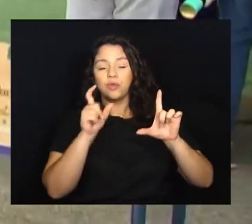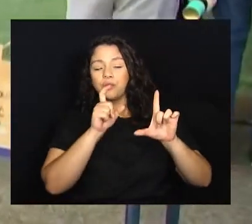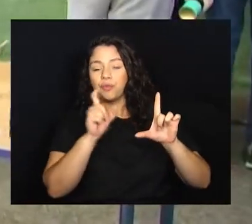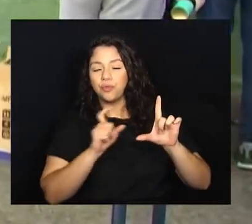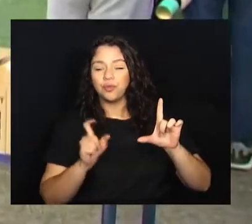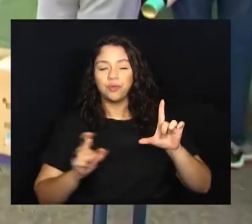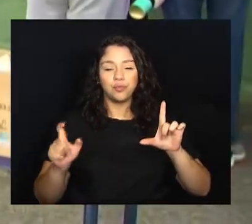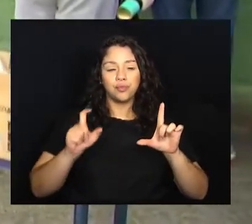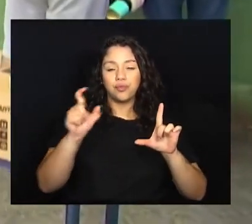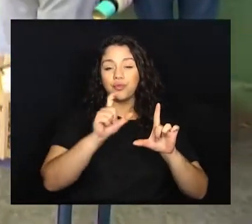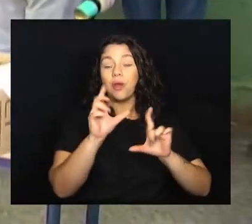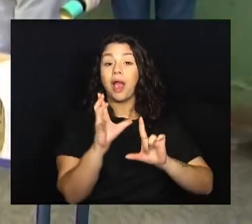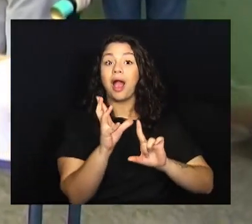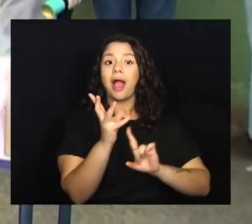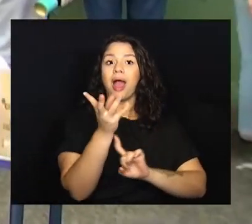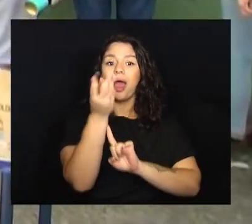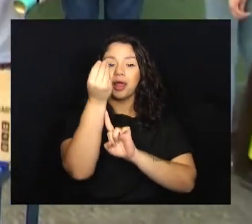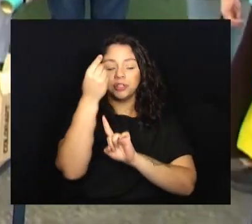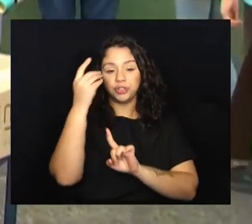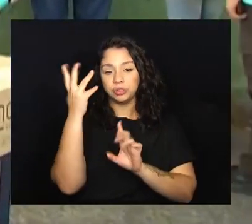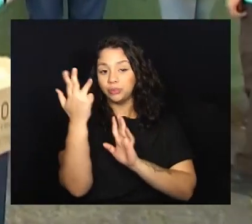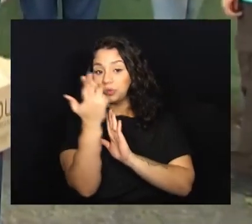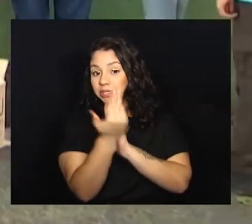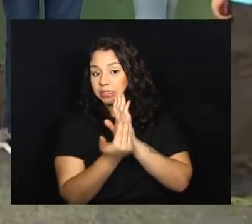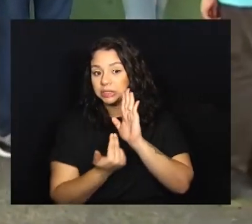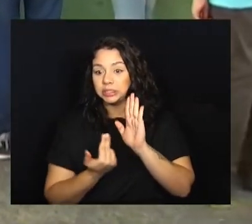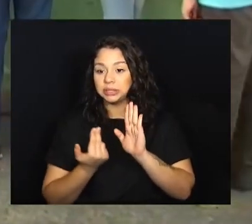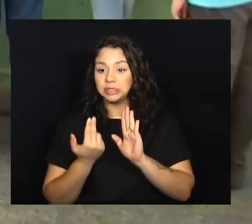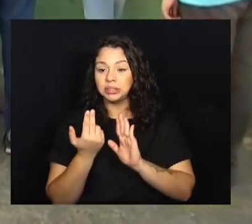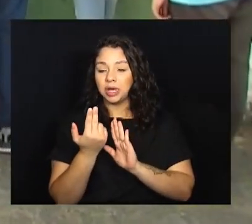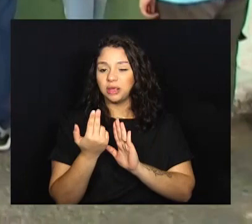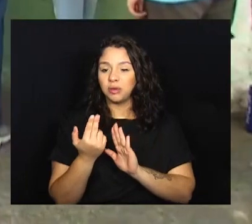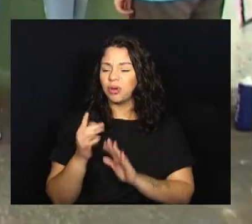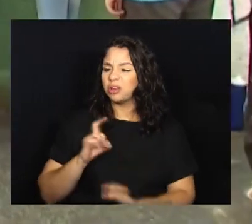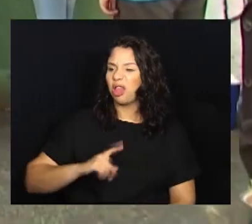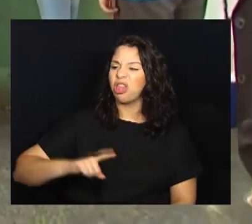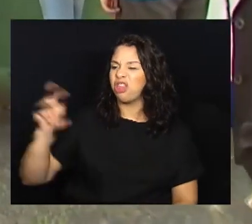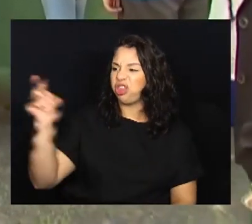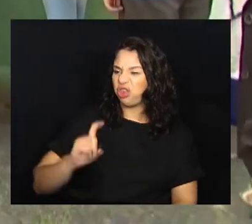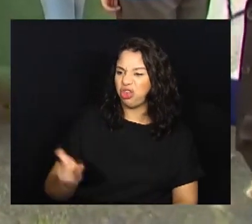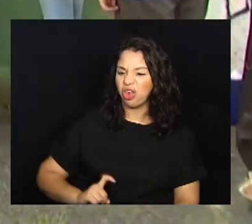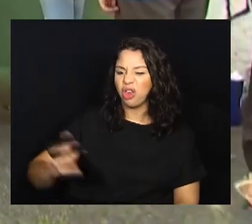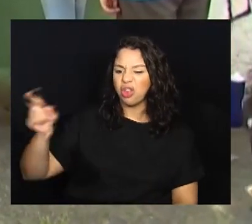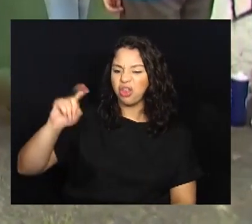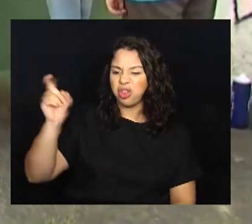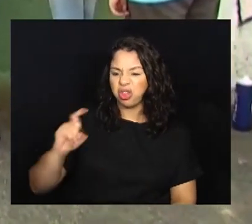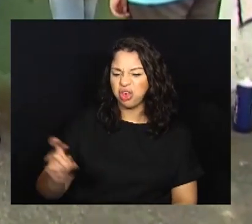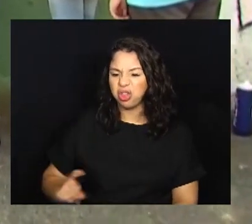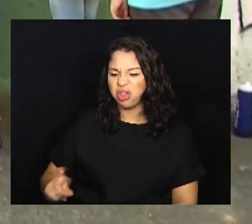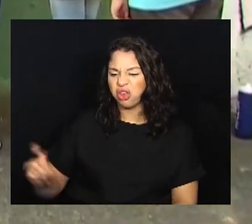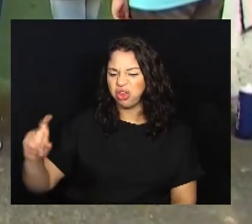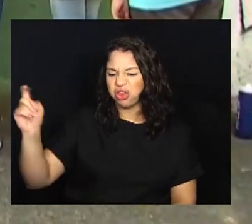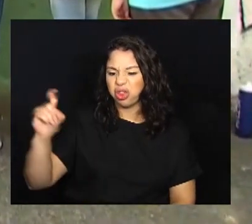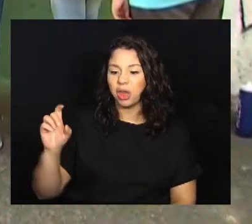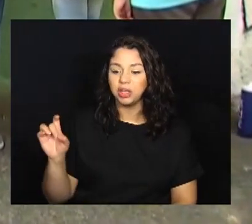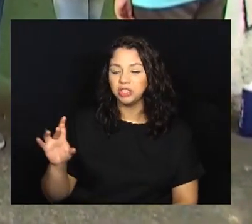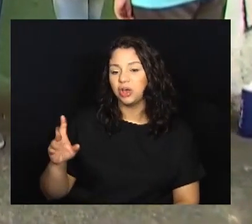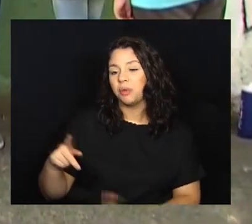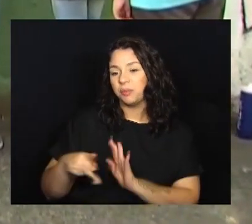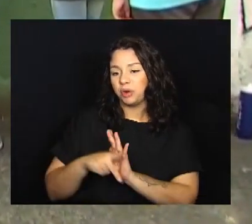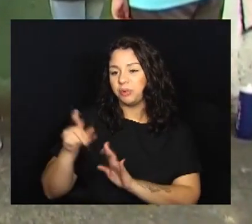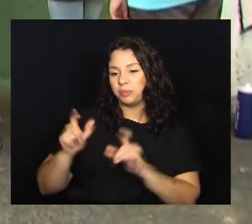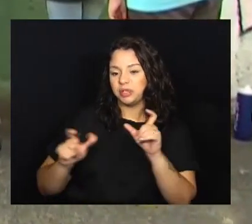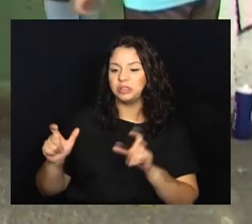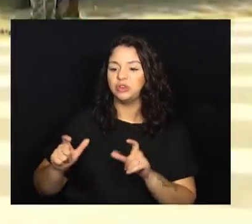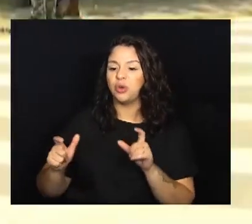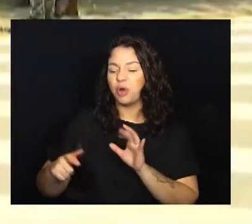de você passar uma ideia. O picho, às vezes, mais mostrar a marcação de território e tal. Então,